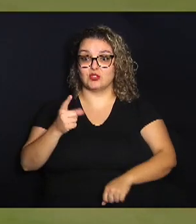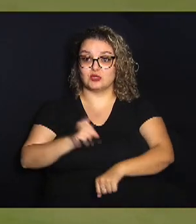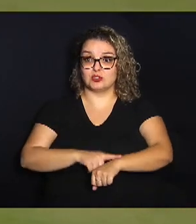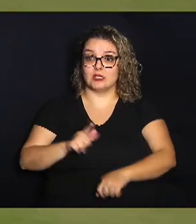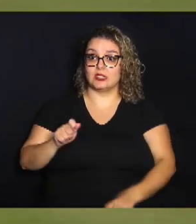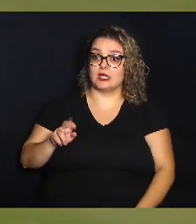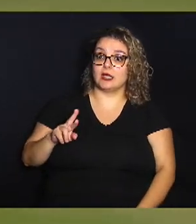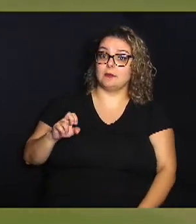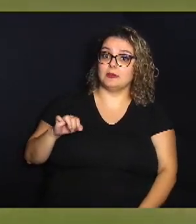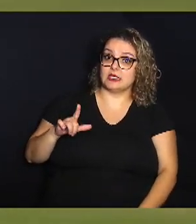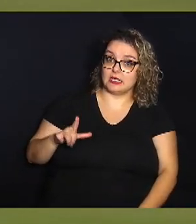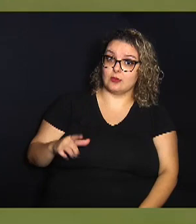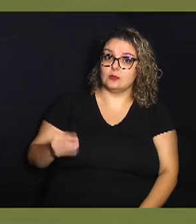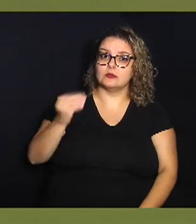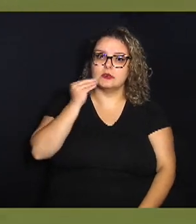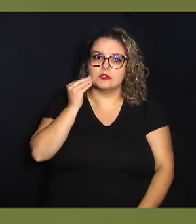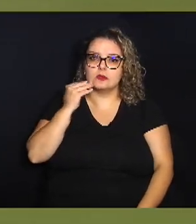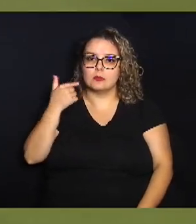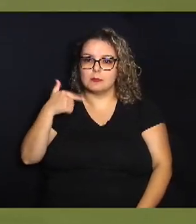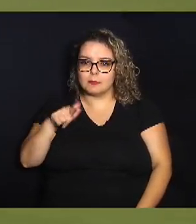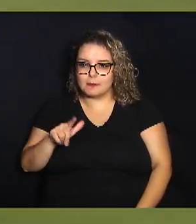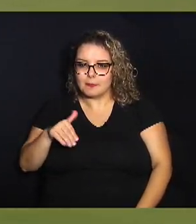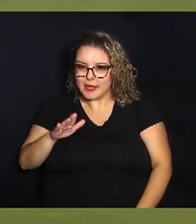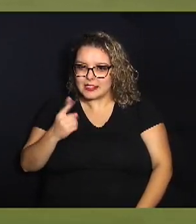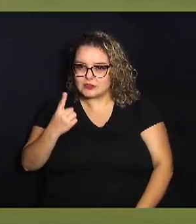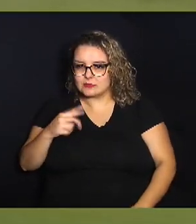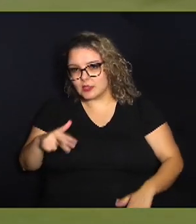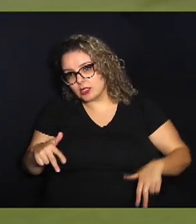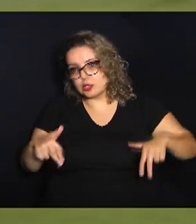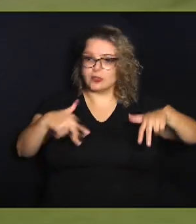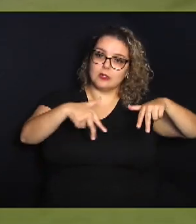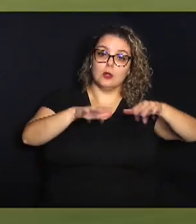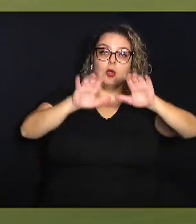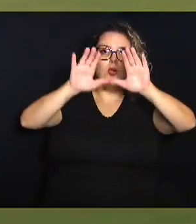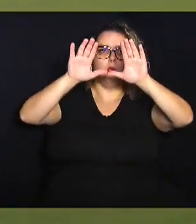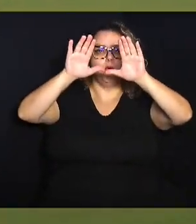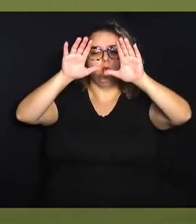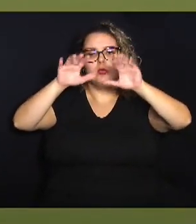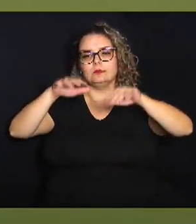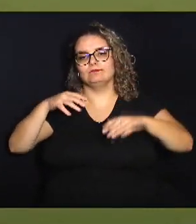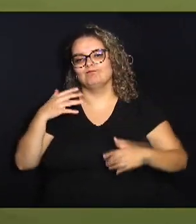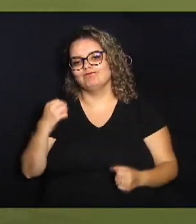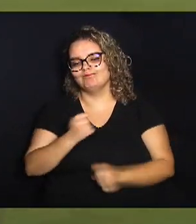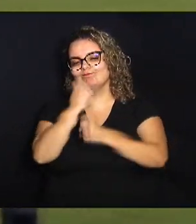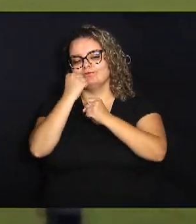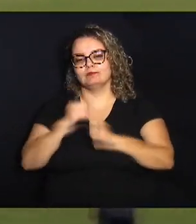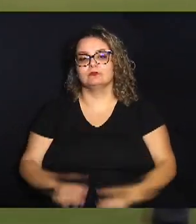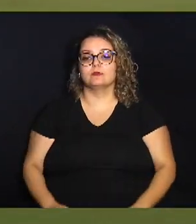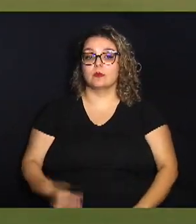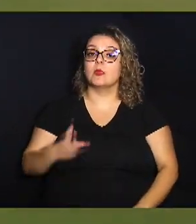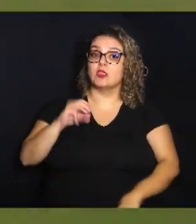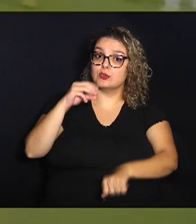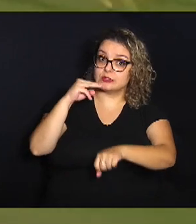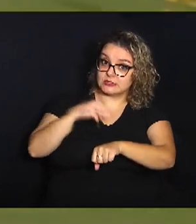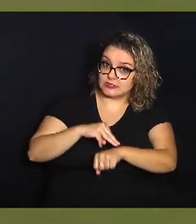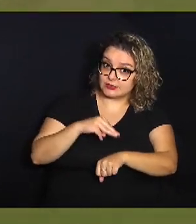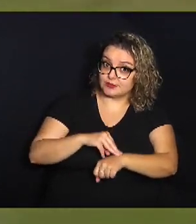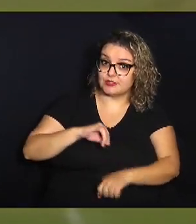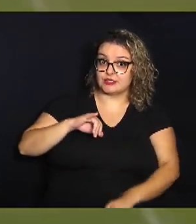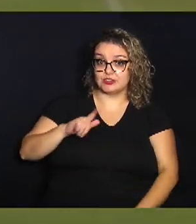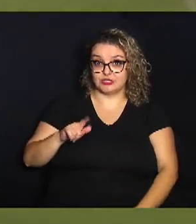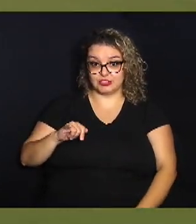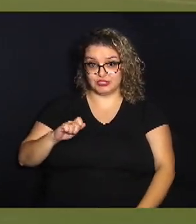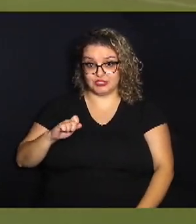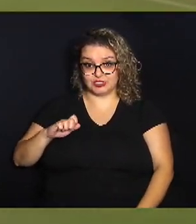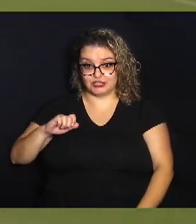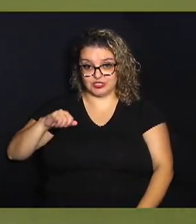Novaes tentou mais uma de cabeça, mas agora parou em Edson Marden. Aos 30 minutos, Jean Carlos